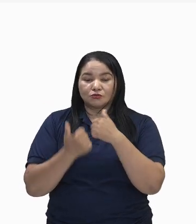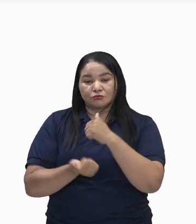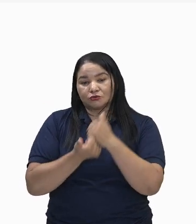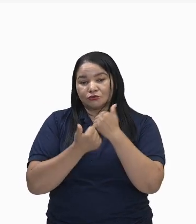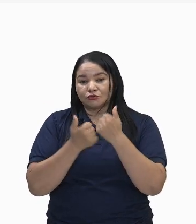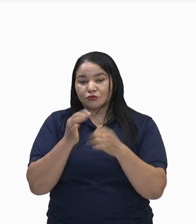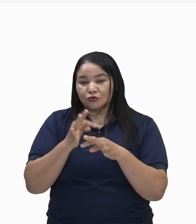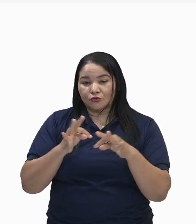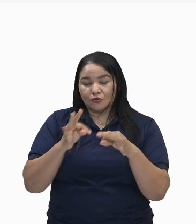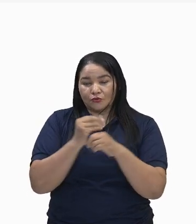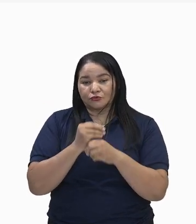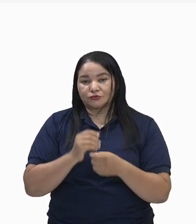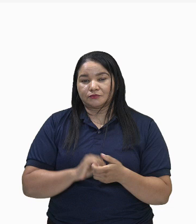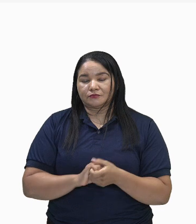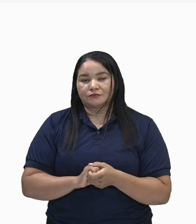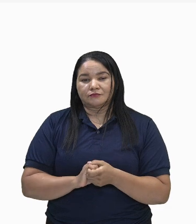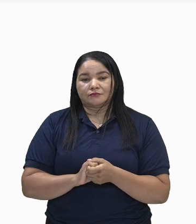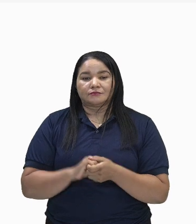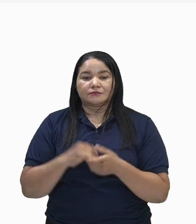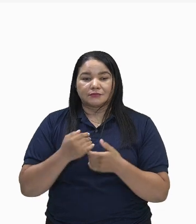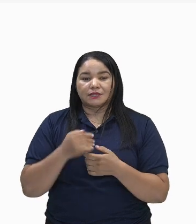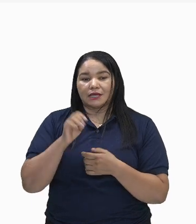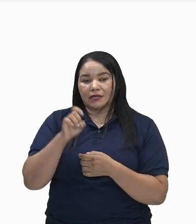todos nós. Então,